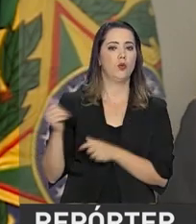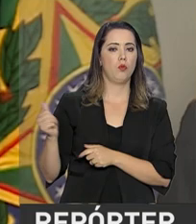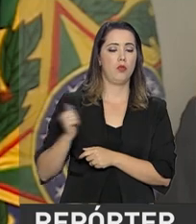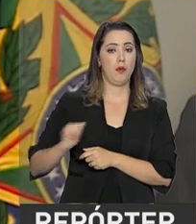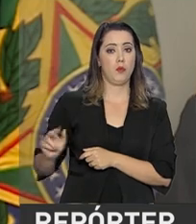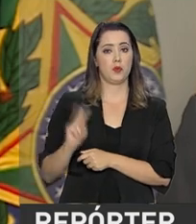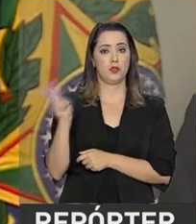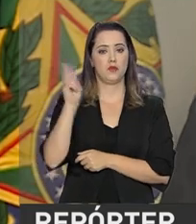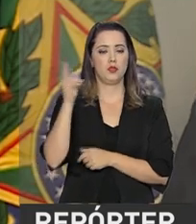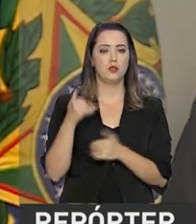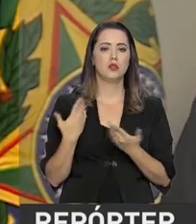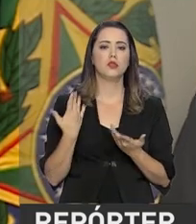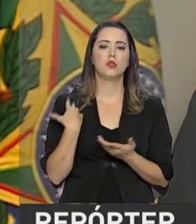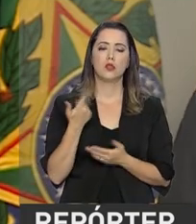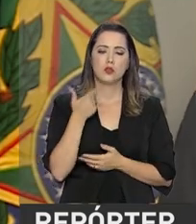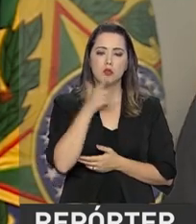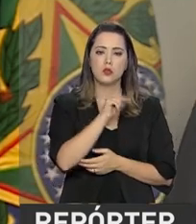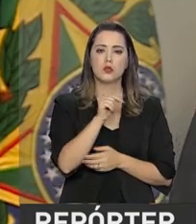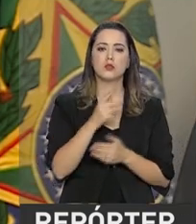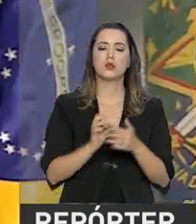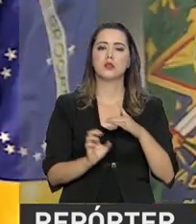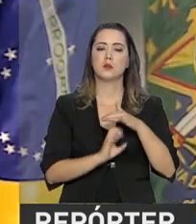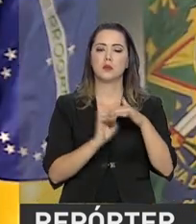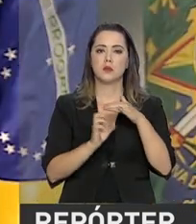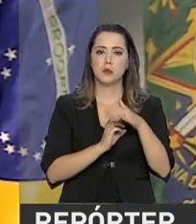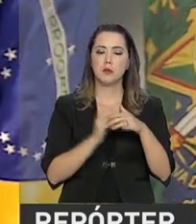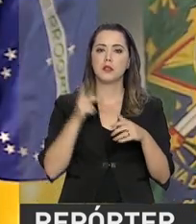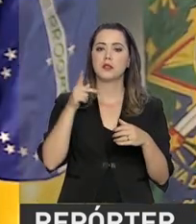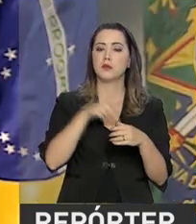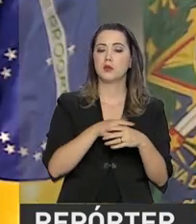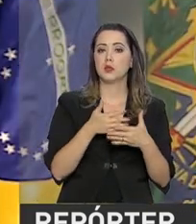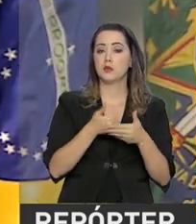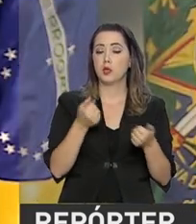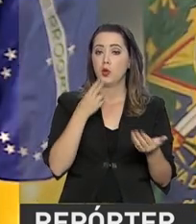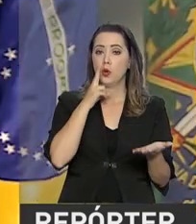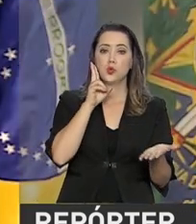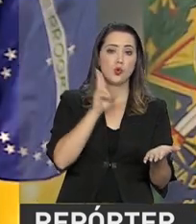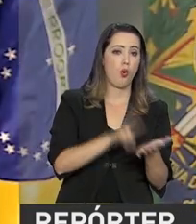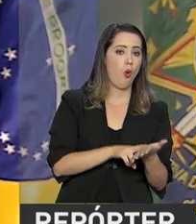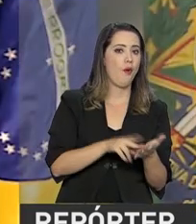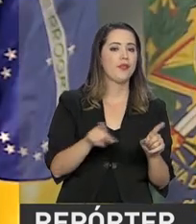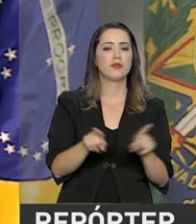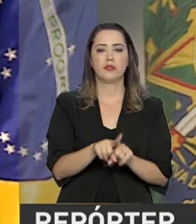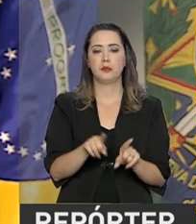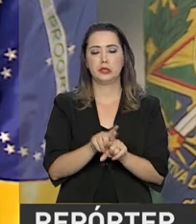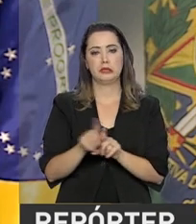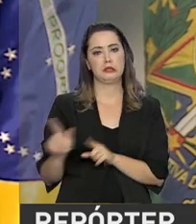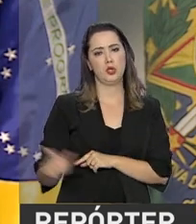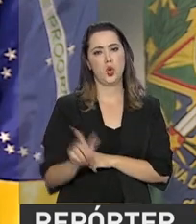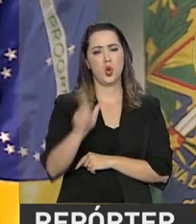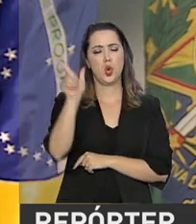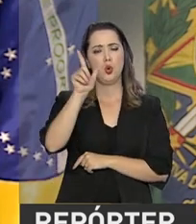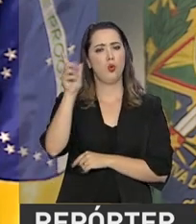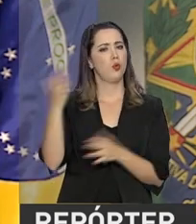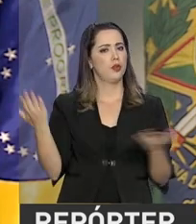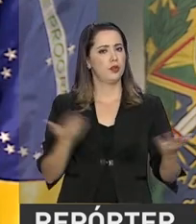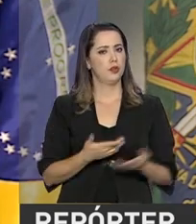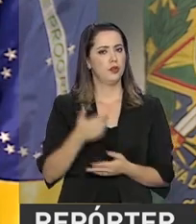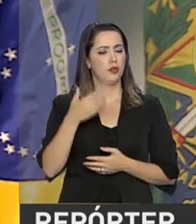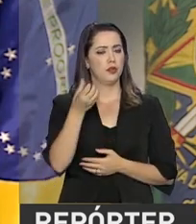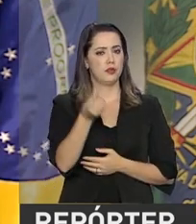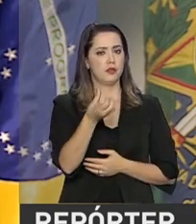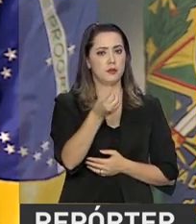dois anos nós recuperamos a petrobras e os correios tiveram lucros 667 milhões